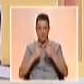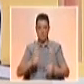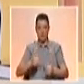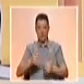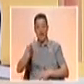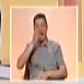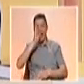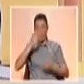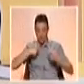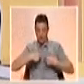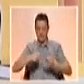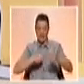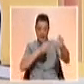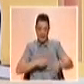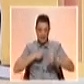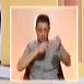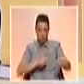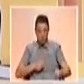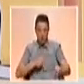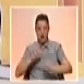racionalizar a água que gastamos na agricultura ou não?